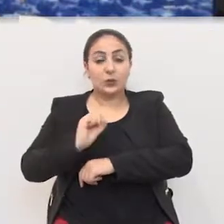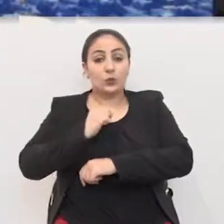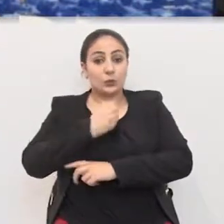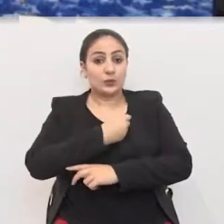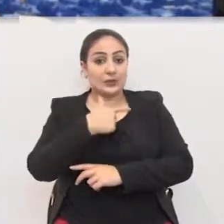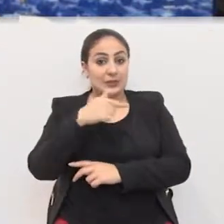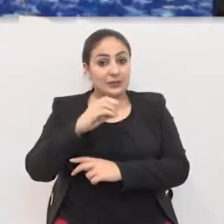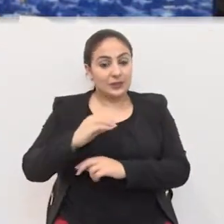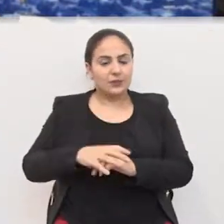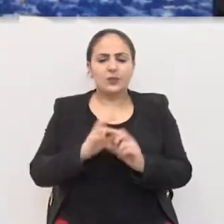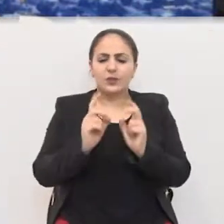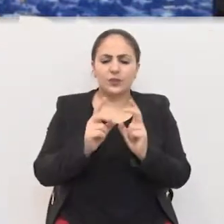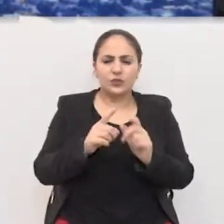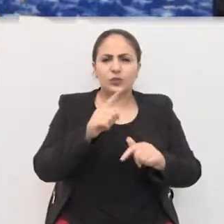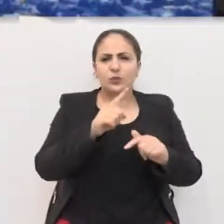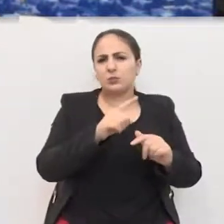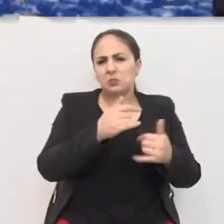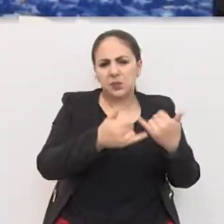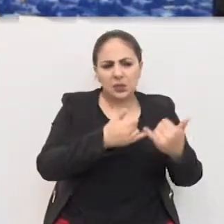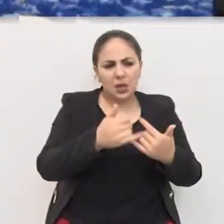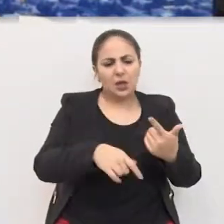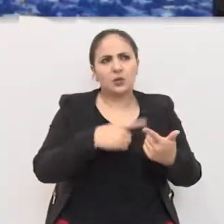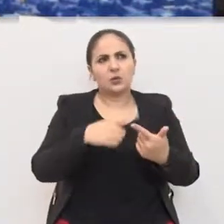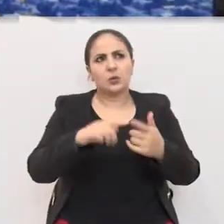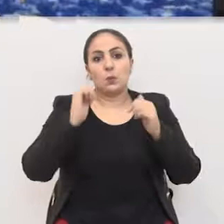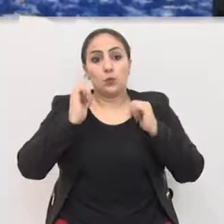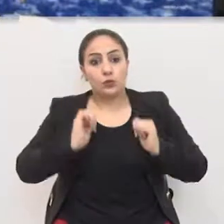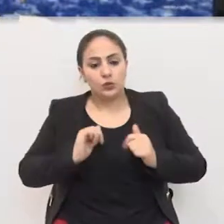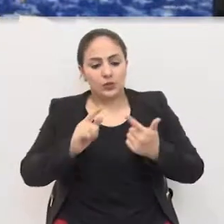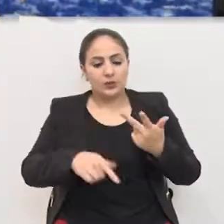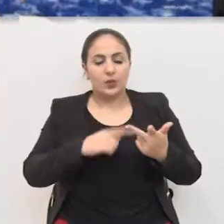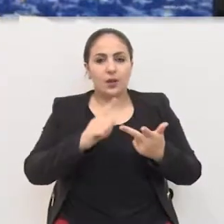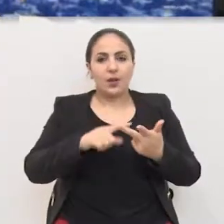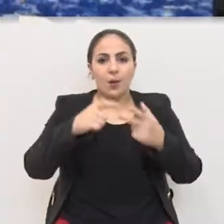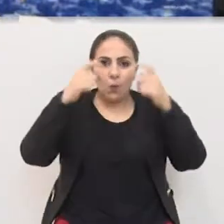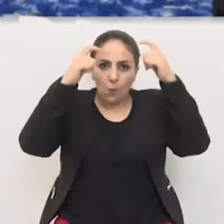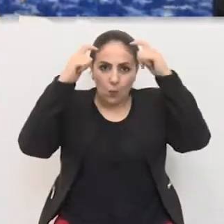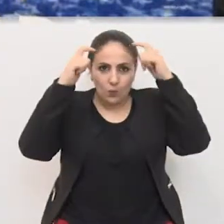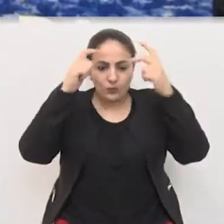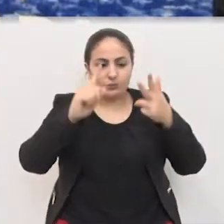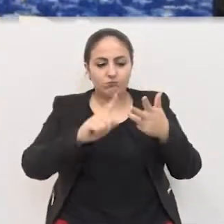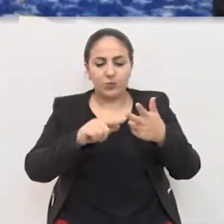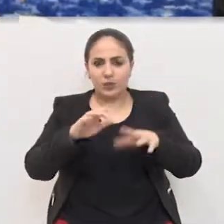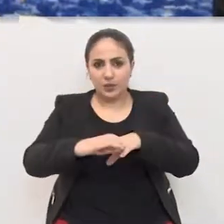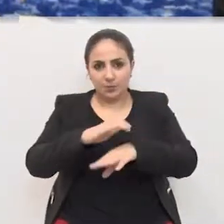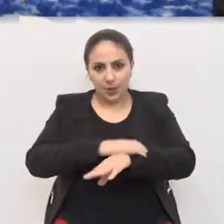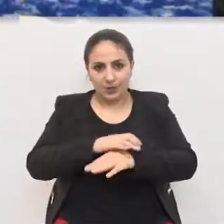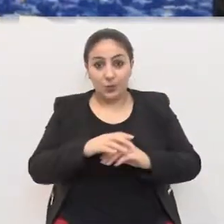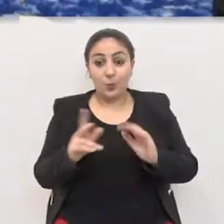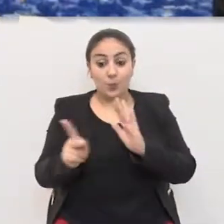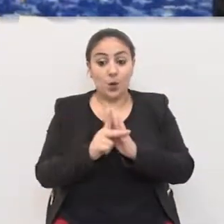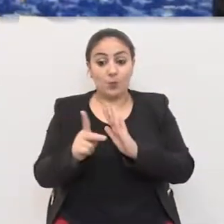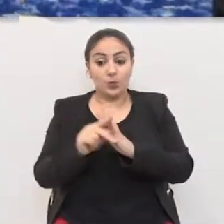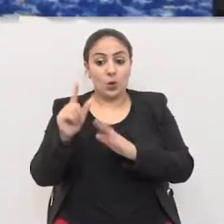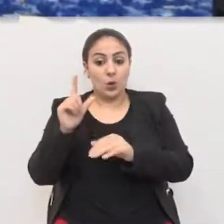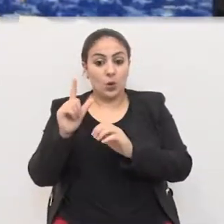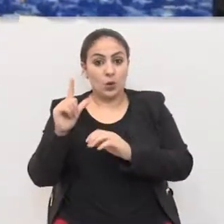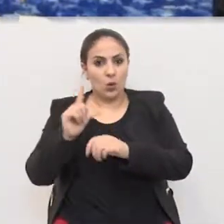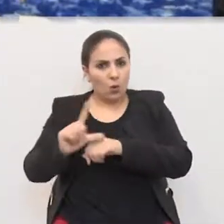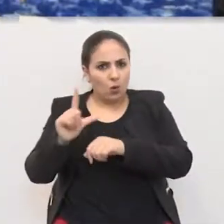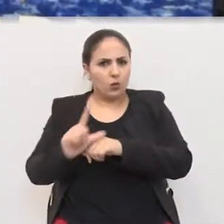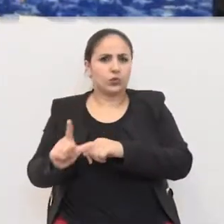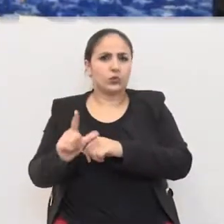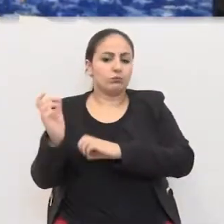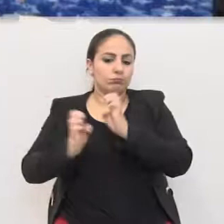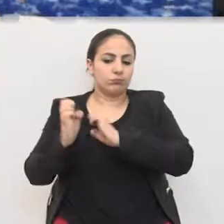Serão comercializados itens como brinquedos, mochilas, ursos e calçados, doados de lojas e